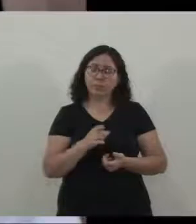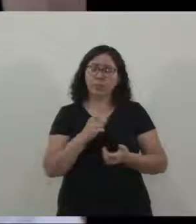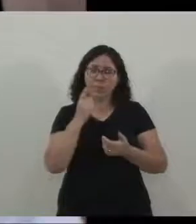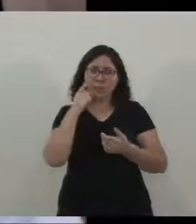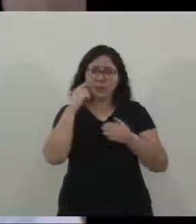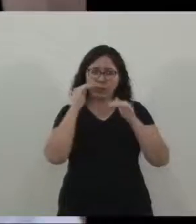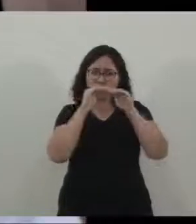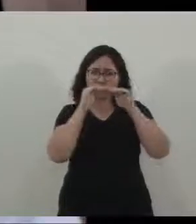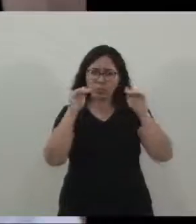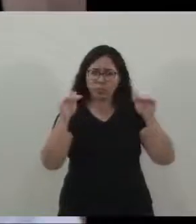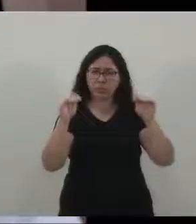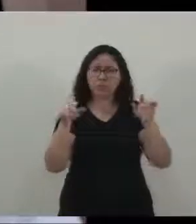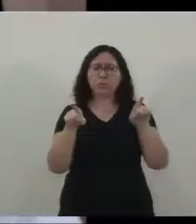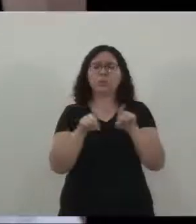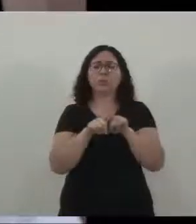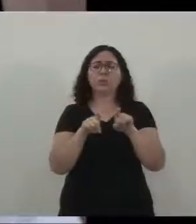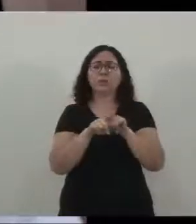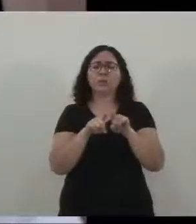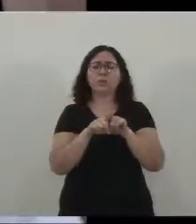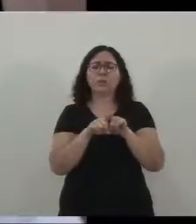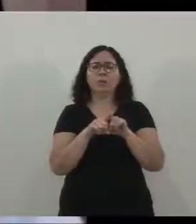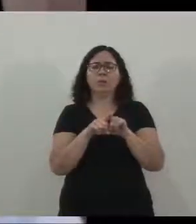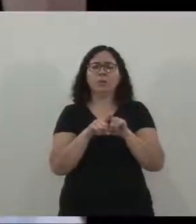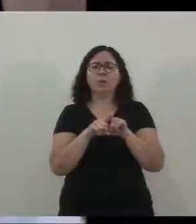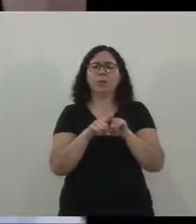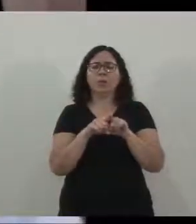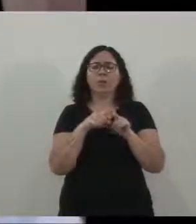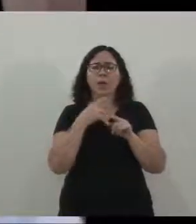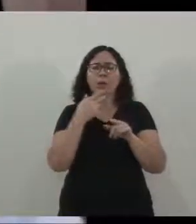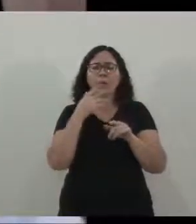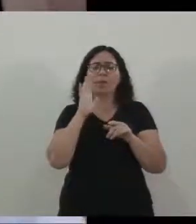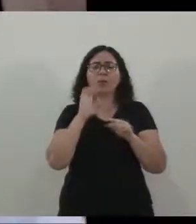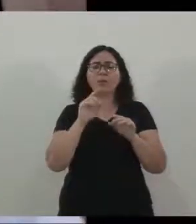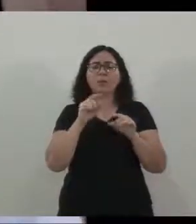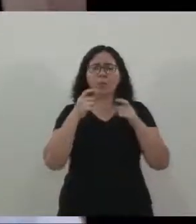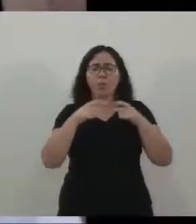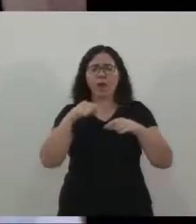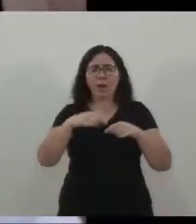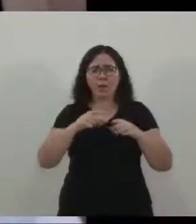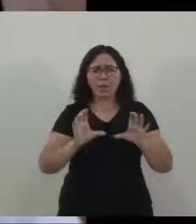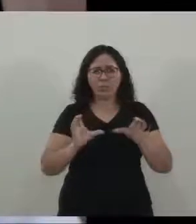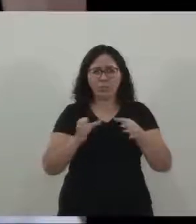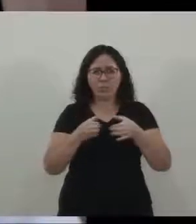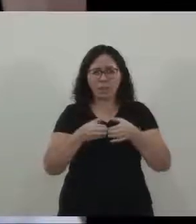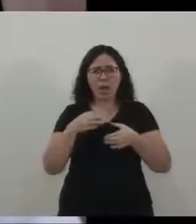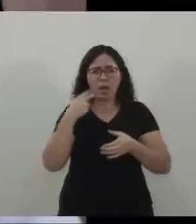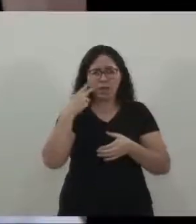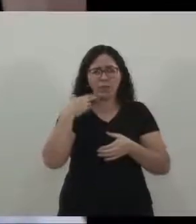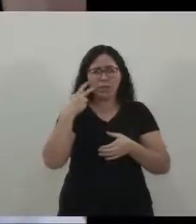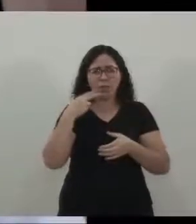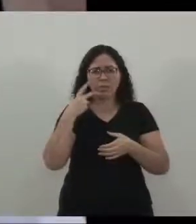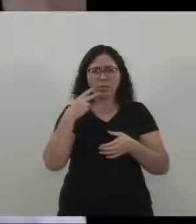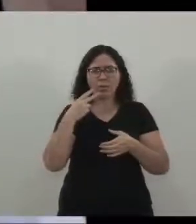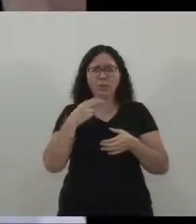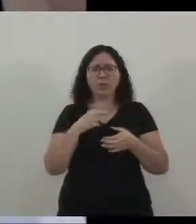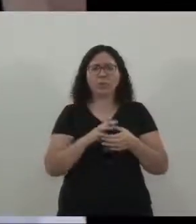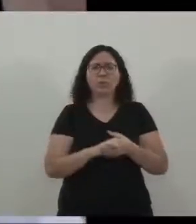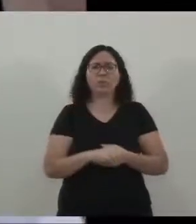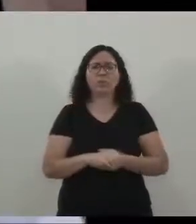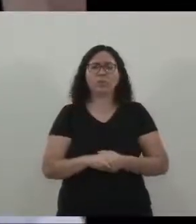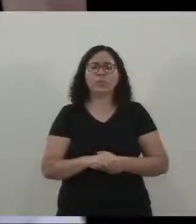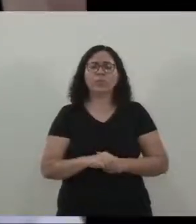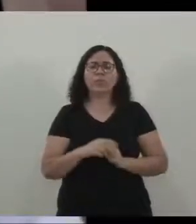raciocínio, eu quero aí me dirigir, sim, mais ao espaço da Câmara, não é institucionalmente